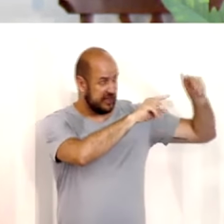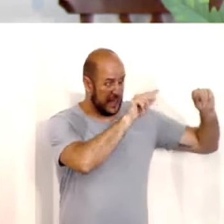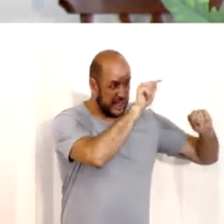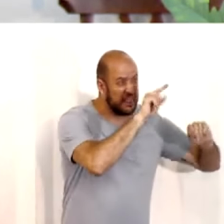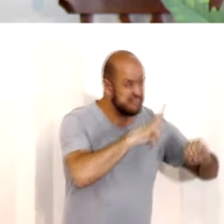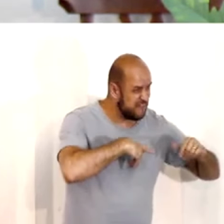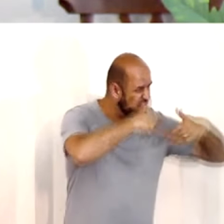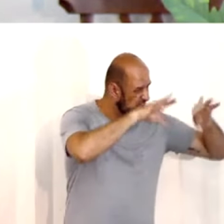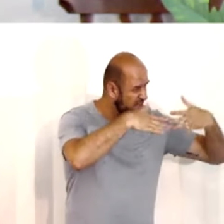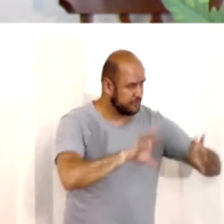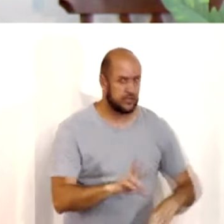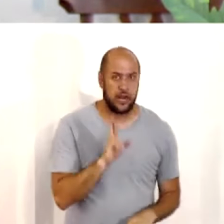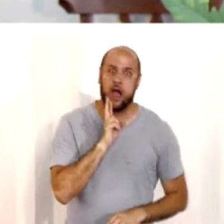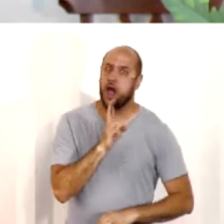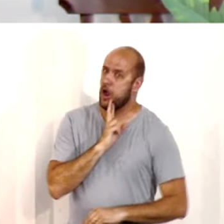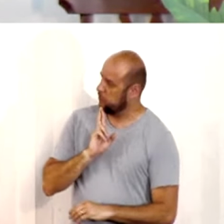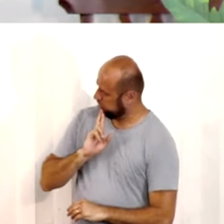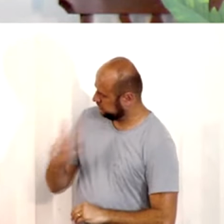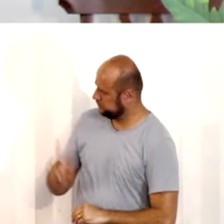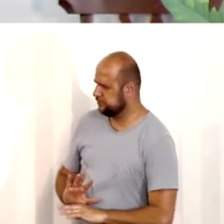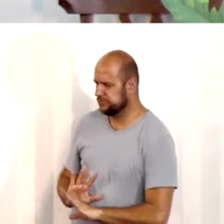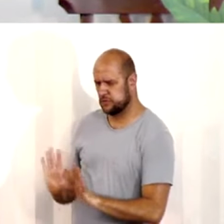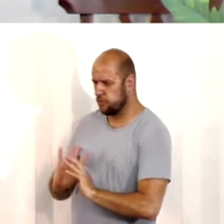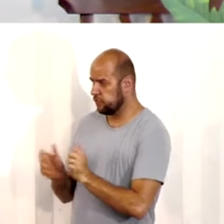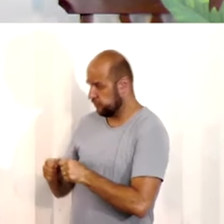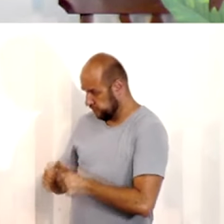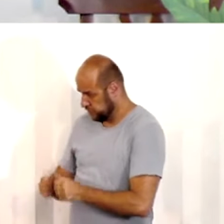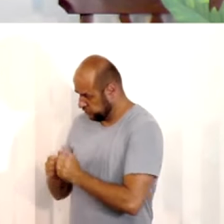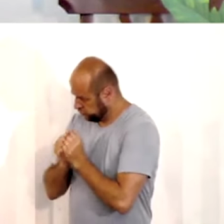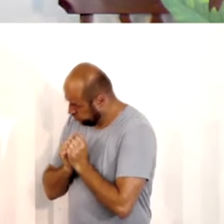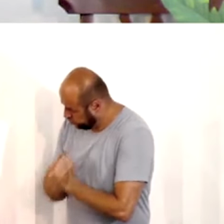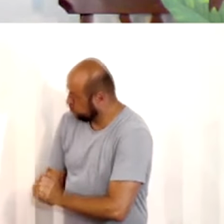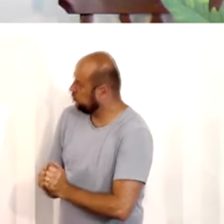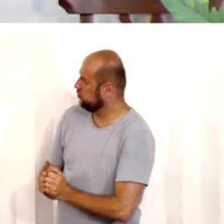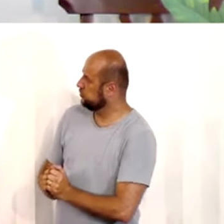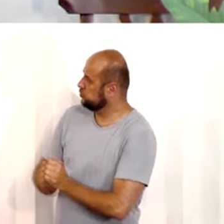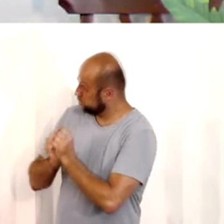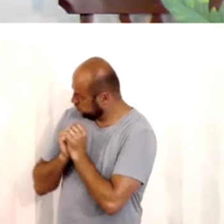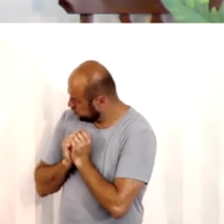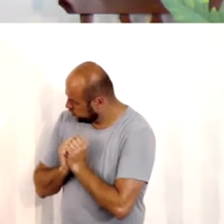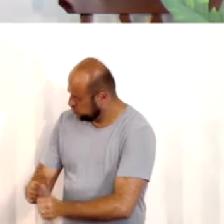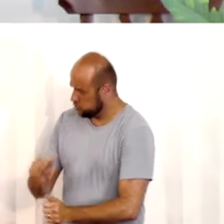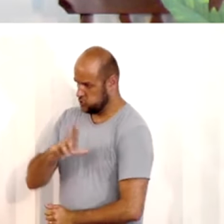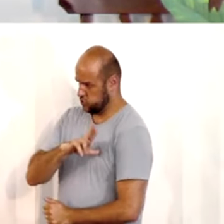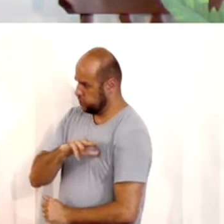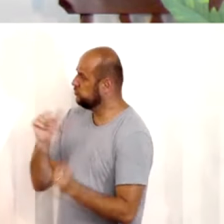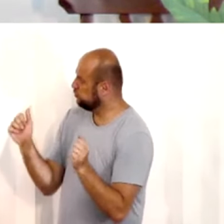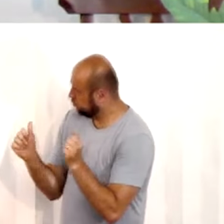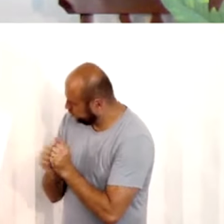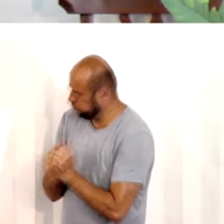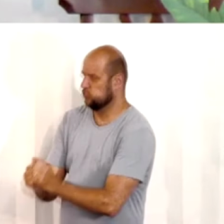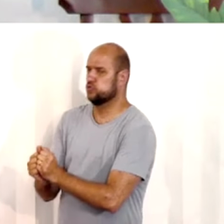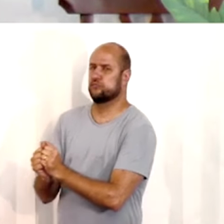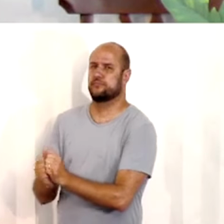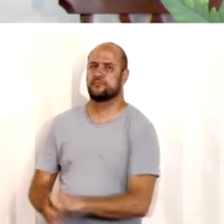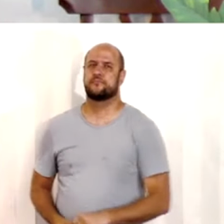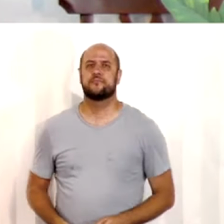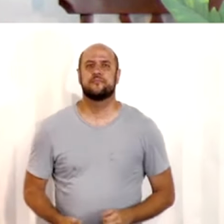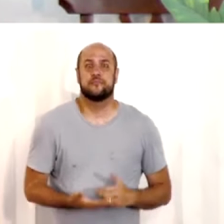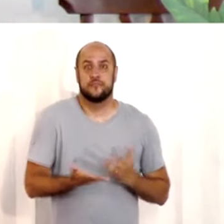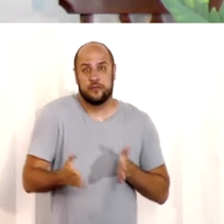vou me apartar da senhora, não, dona Noemi, vou com a senhora, o seu Deus é o meu também. Até que Noemi fala: tá,